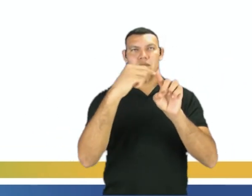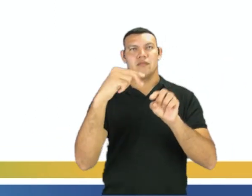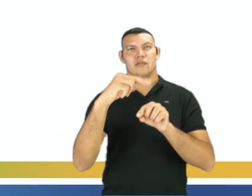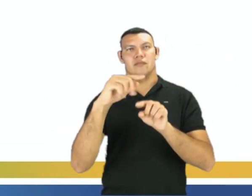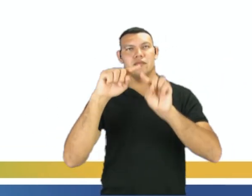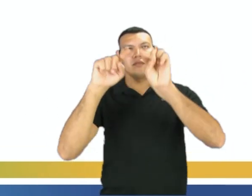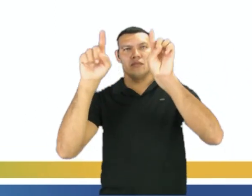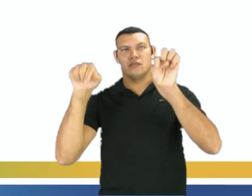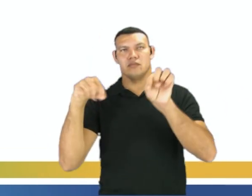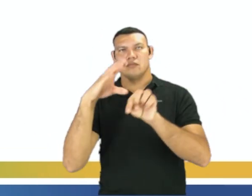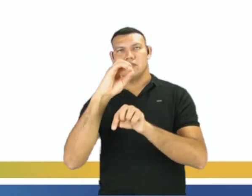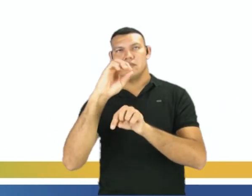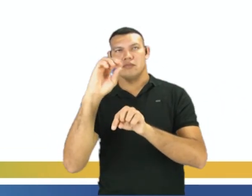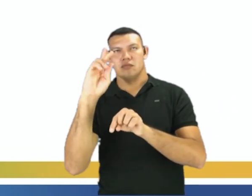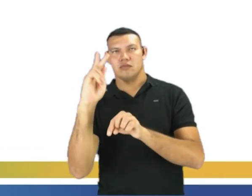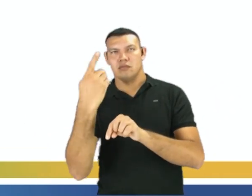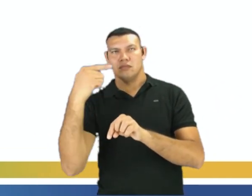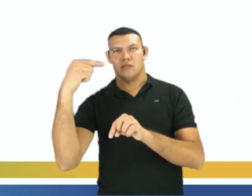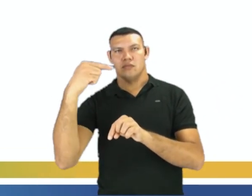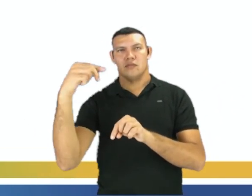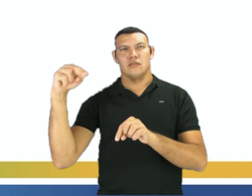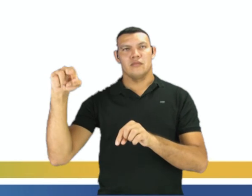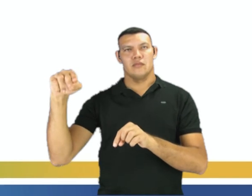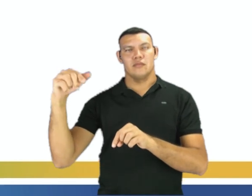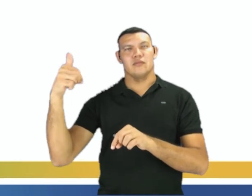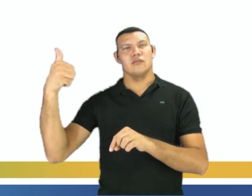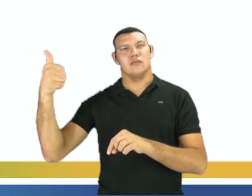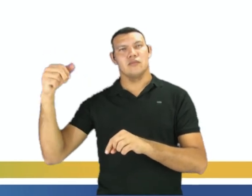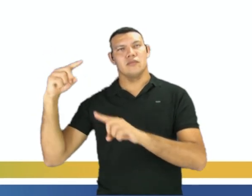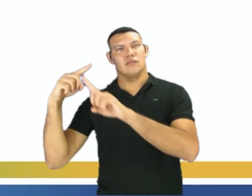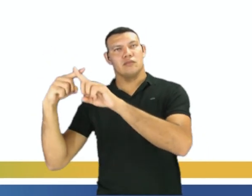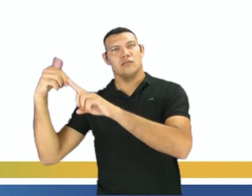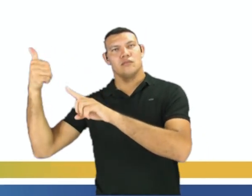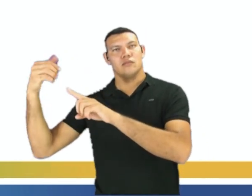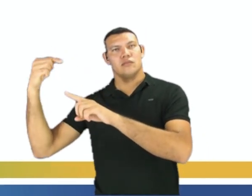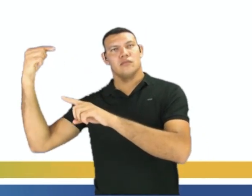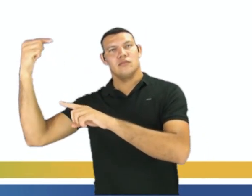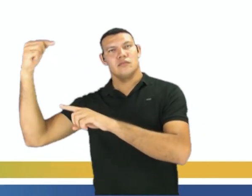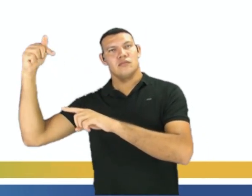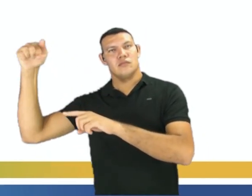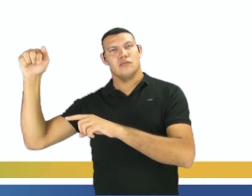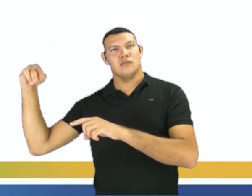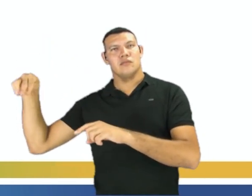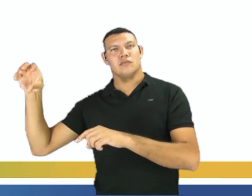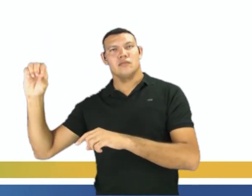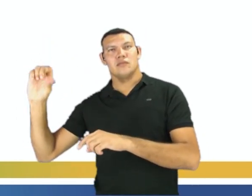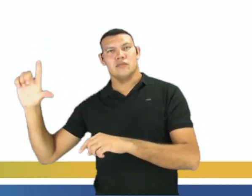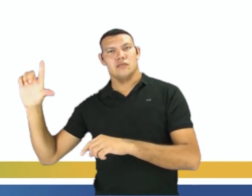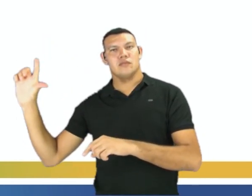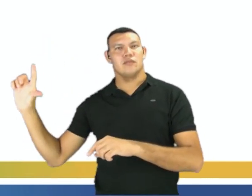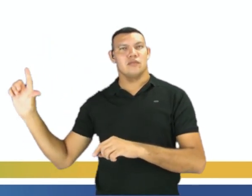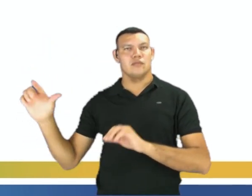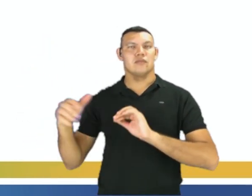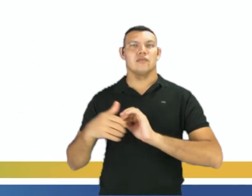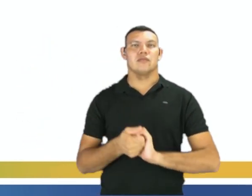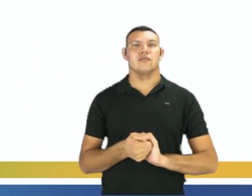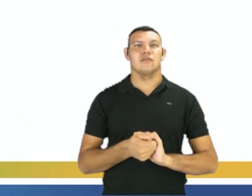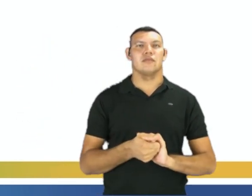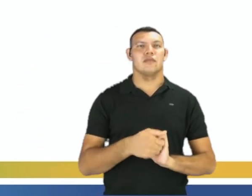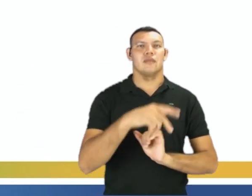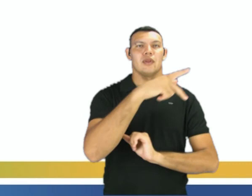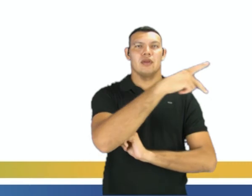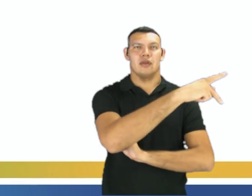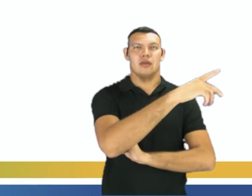Então, pOH é igual menos log da concentração de OH-. Substituindo